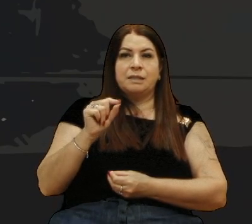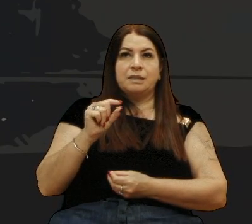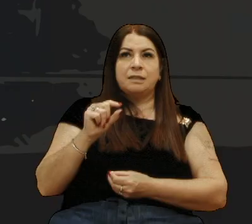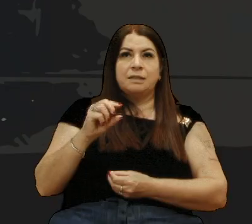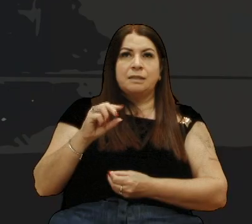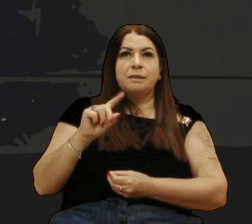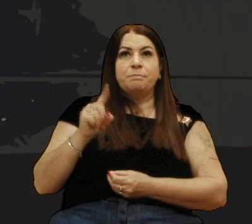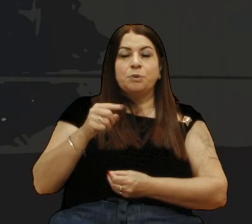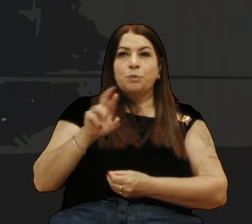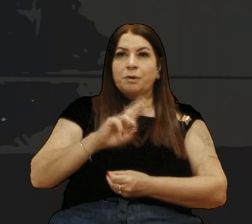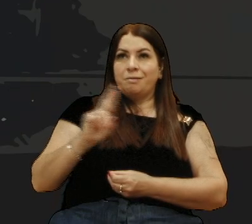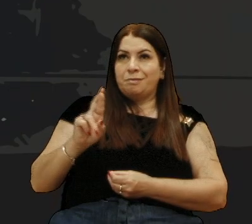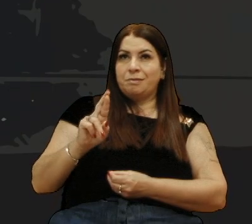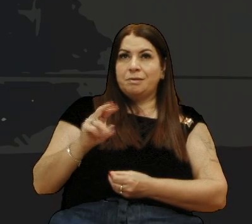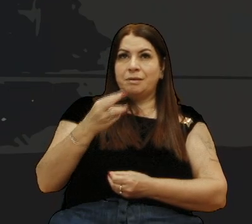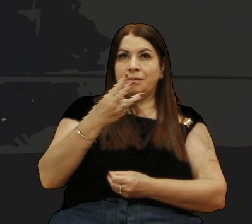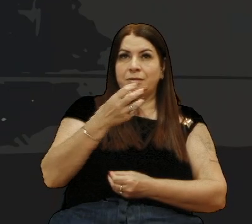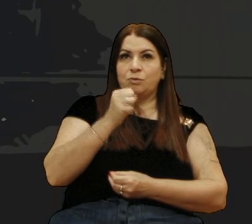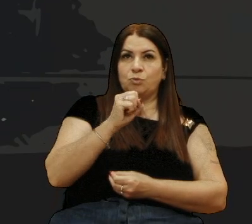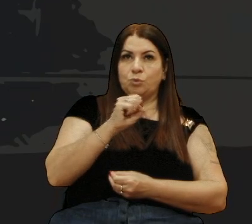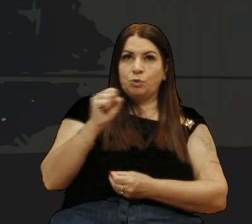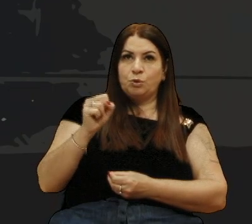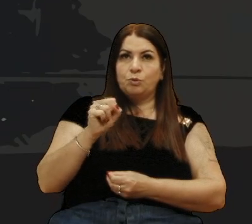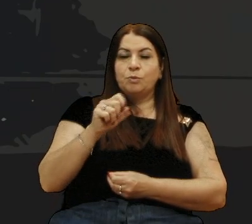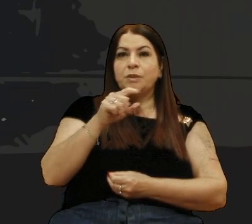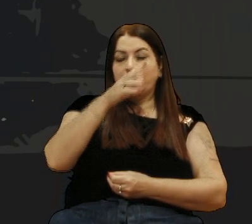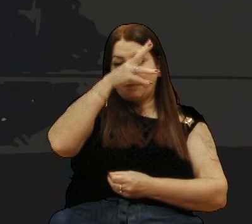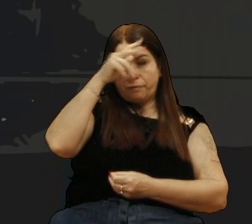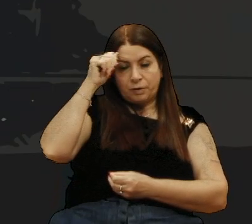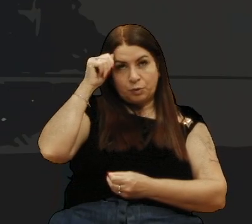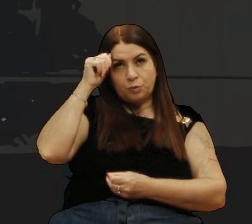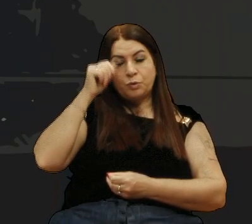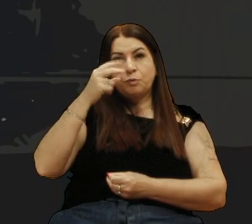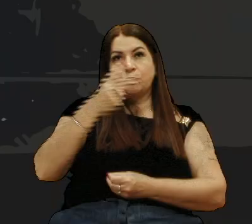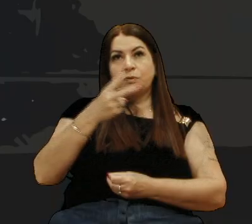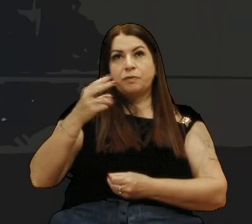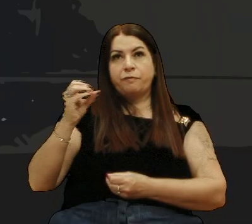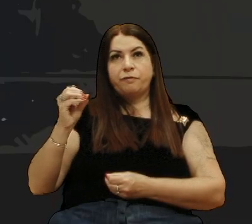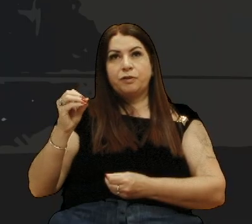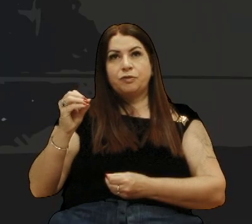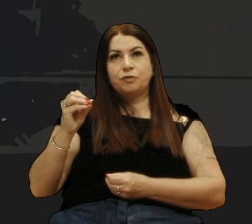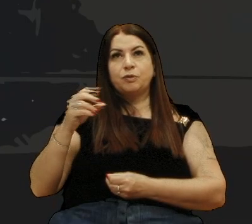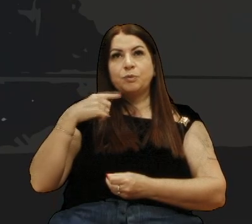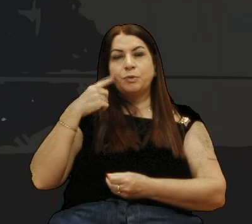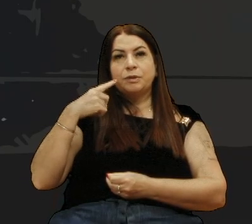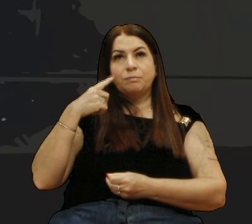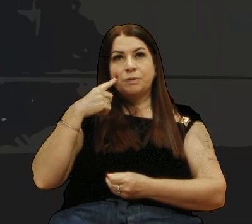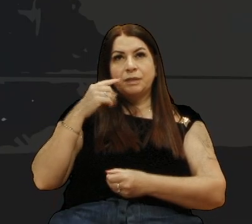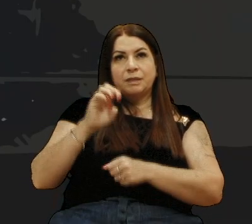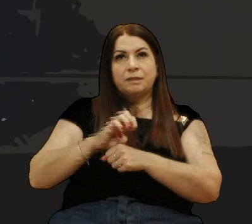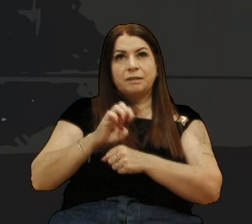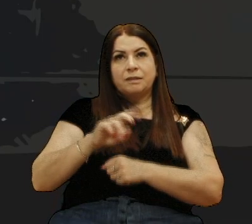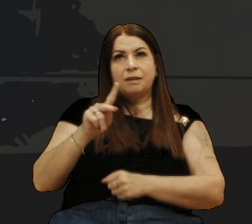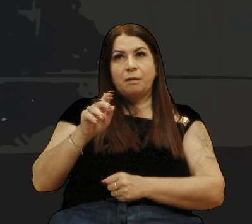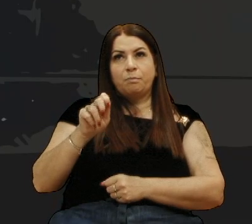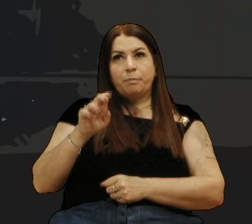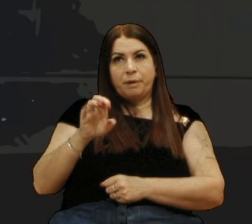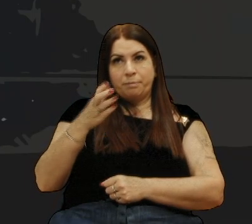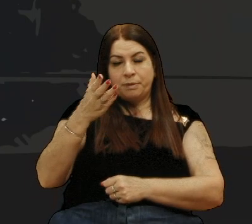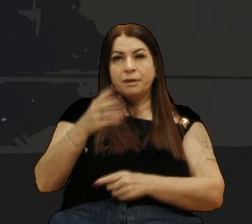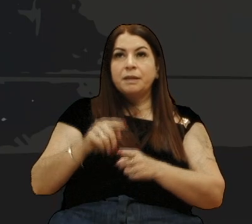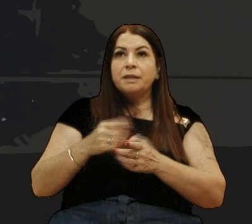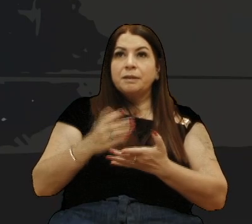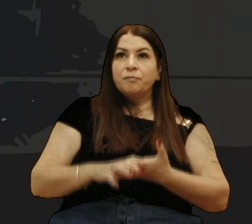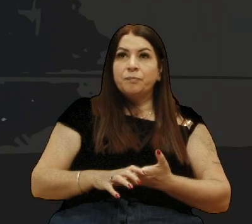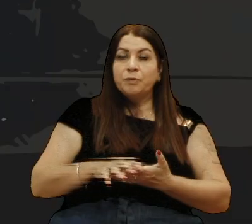mil, né? 388 mil da Prefeitura e 222 mil do deputado estadual Pepe Vargas.